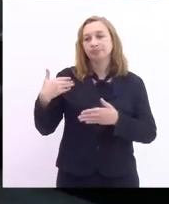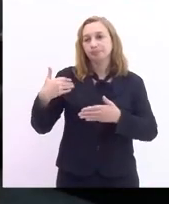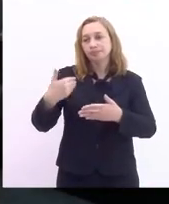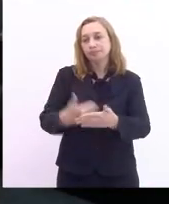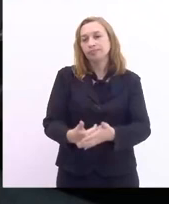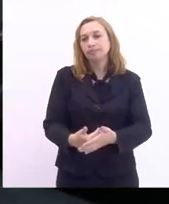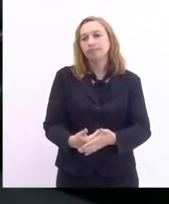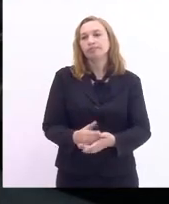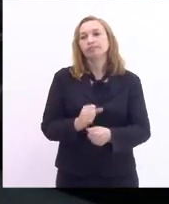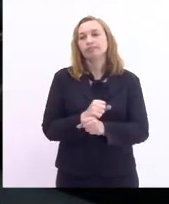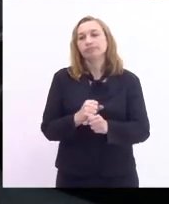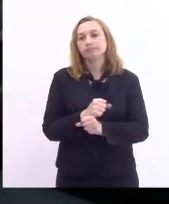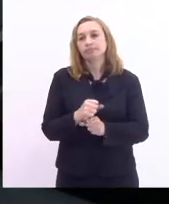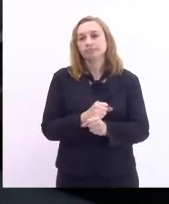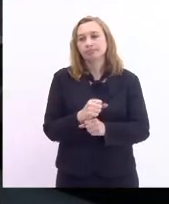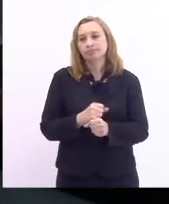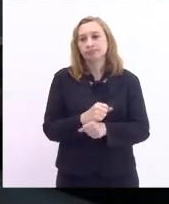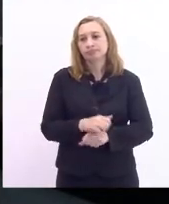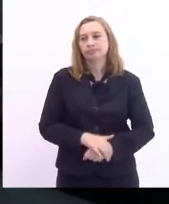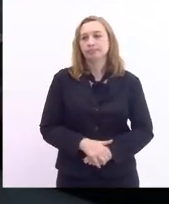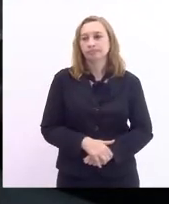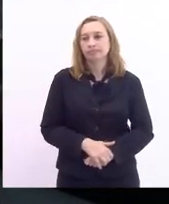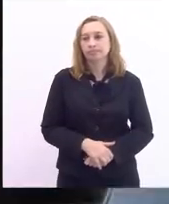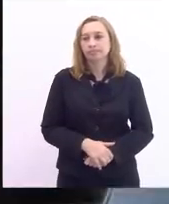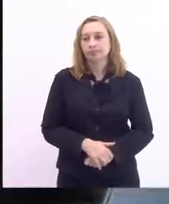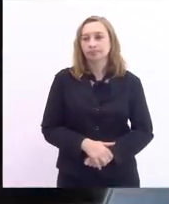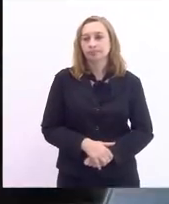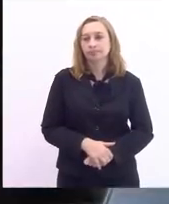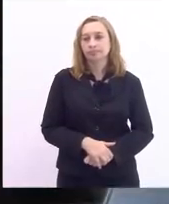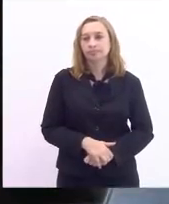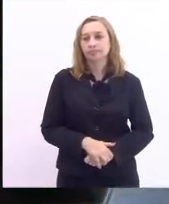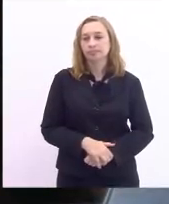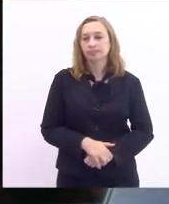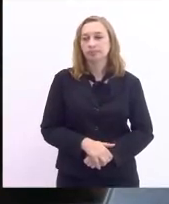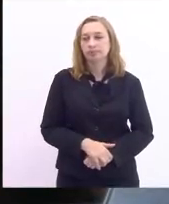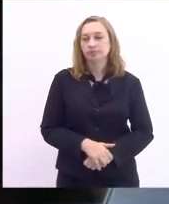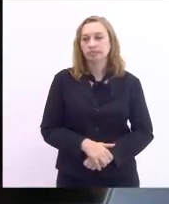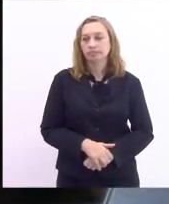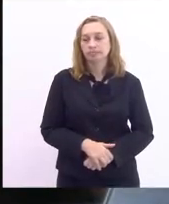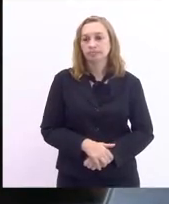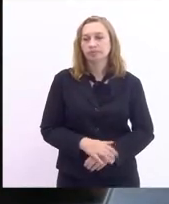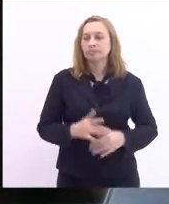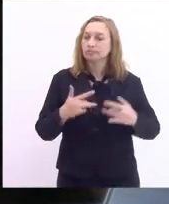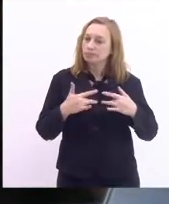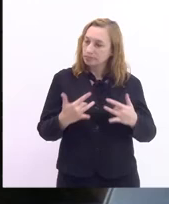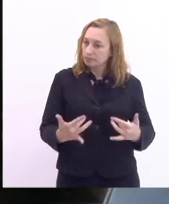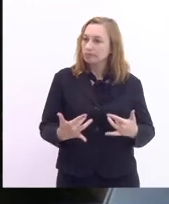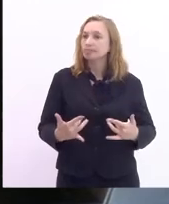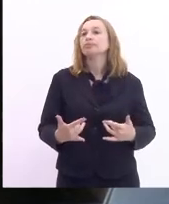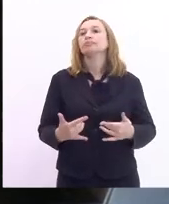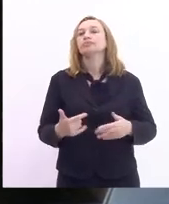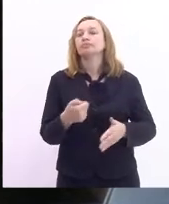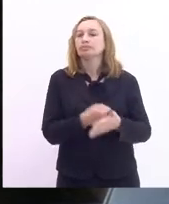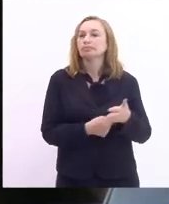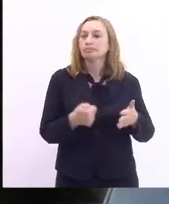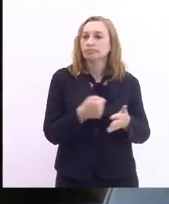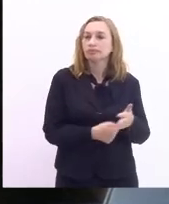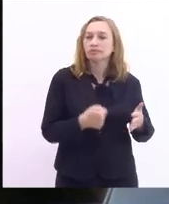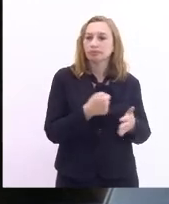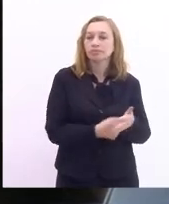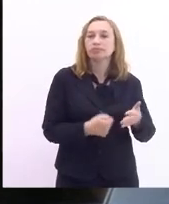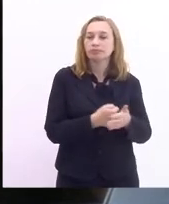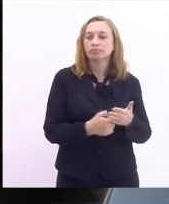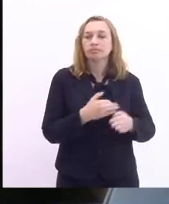dos anos tem sido uma trincheira solidário de solidariedade